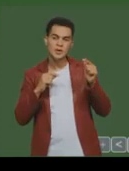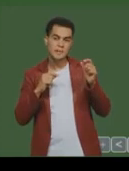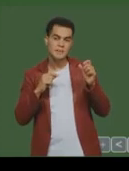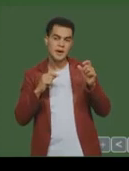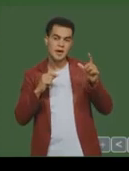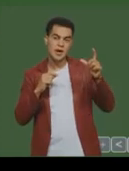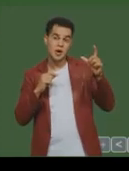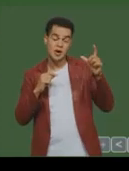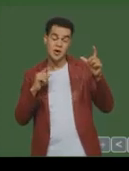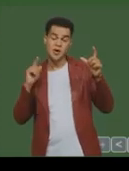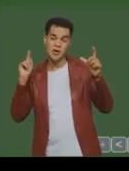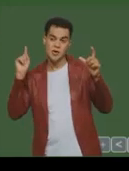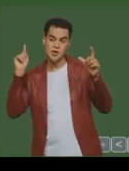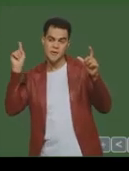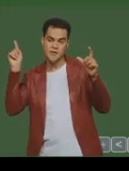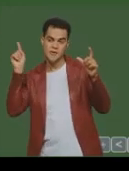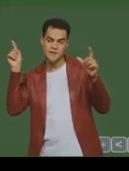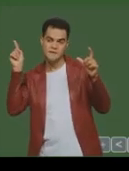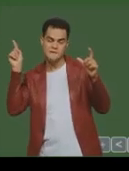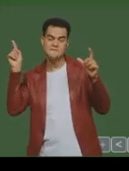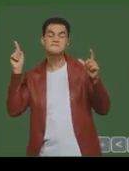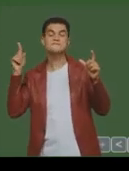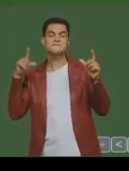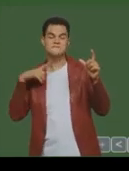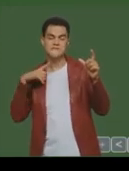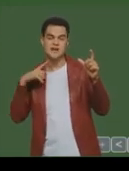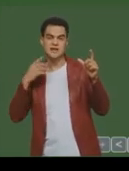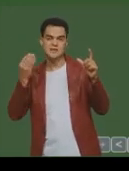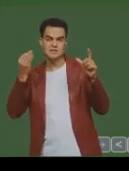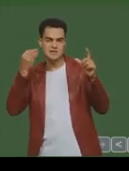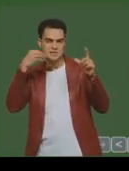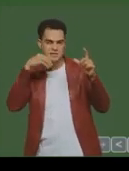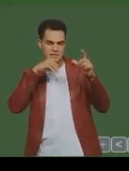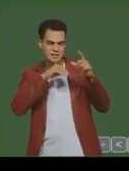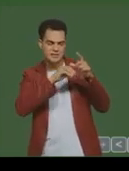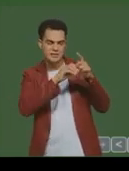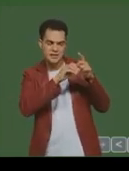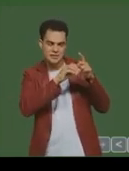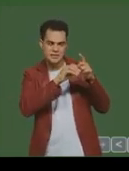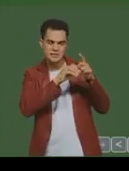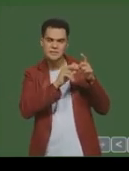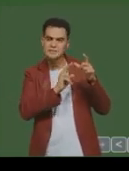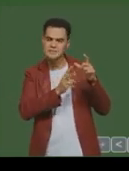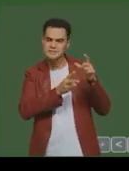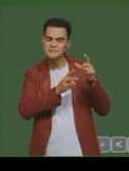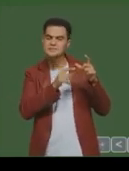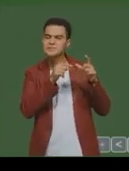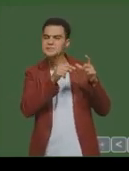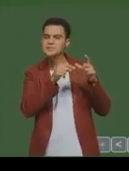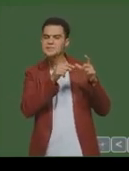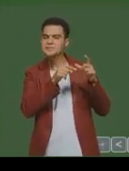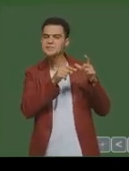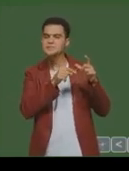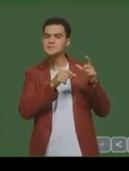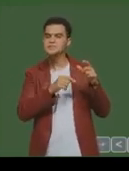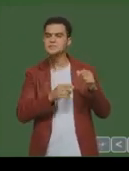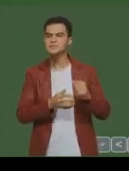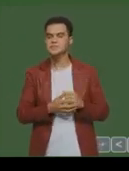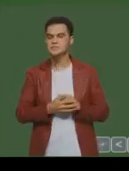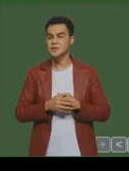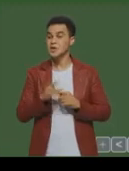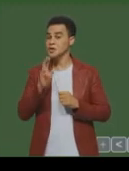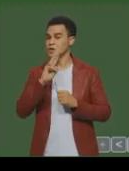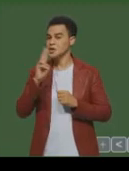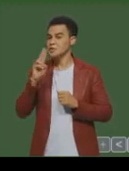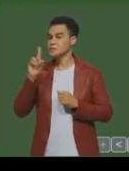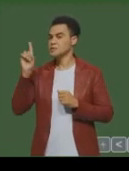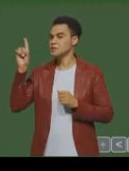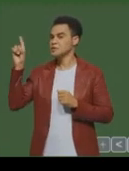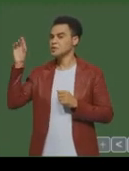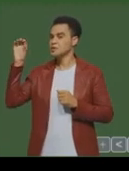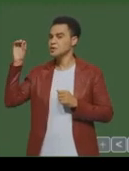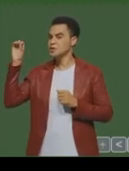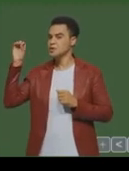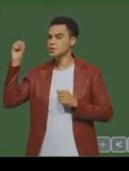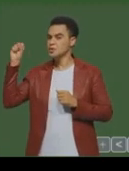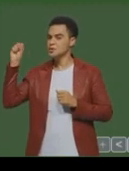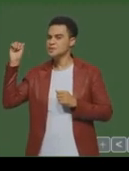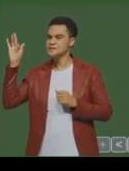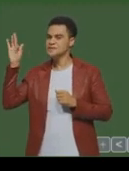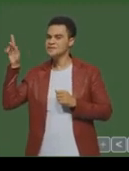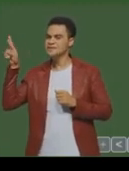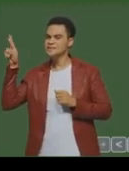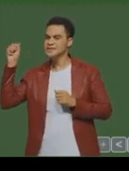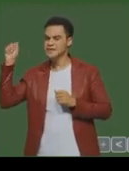ele vai ficar lá dentro bonitinho do gametângio dele, que vai ser a oosfera.